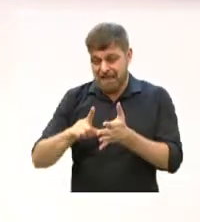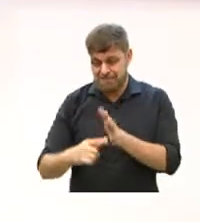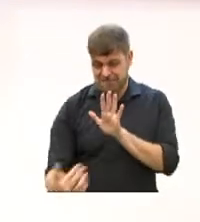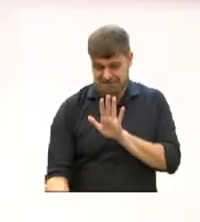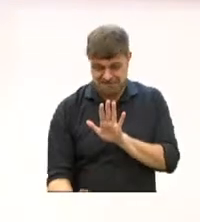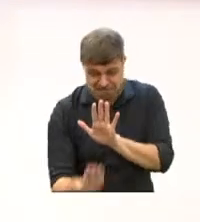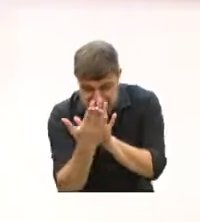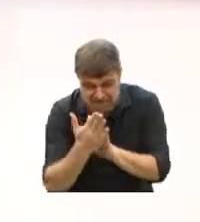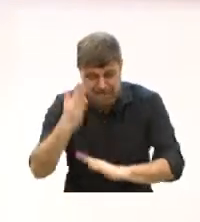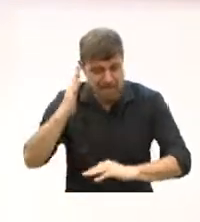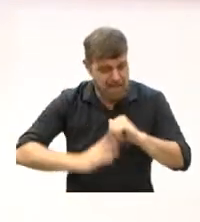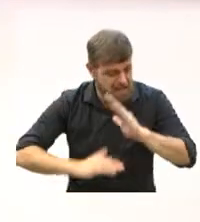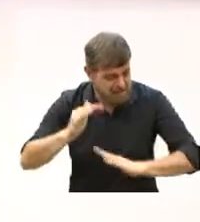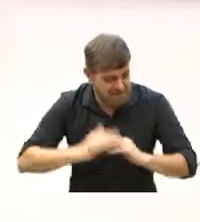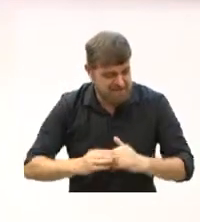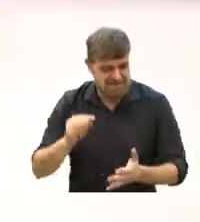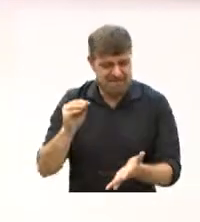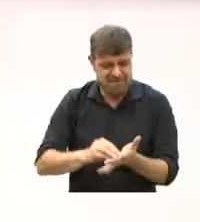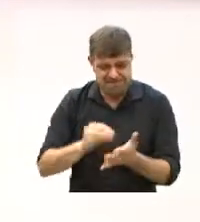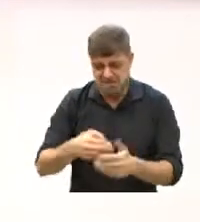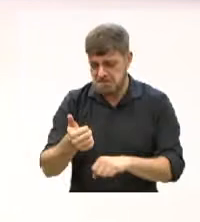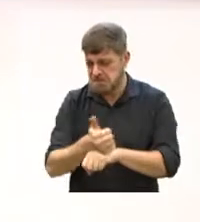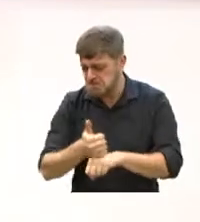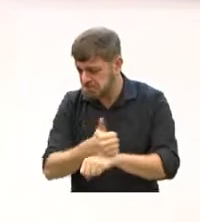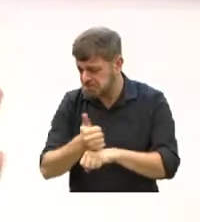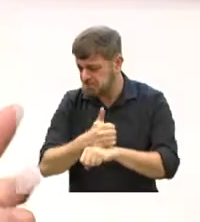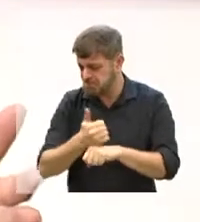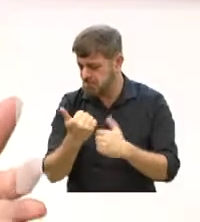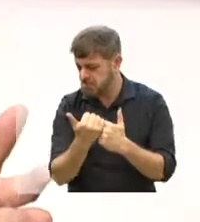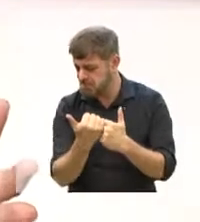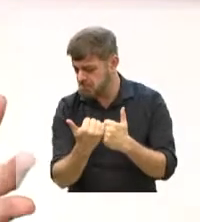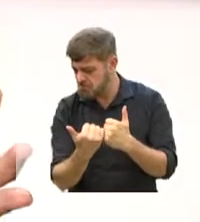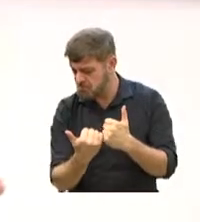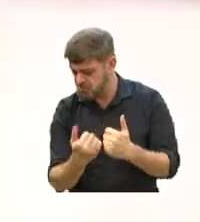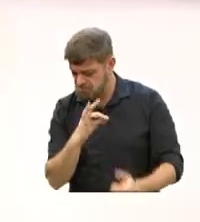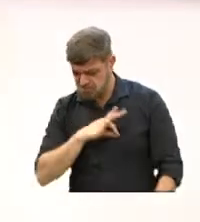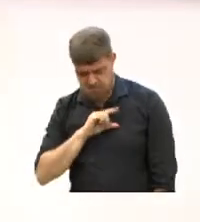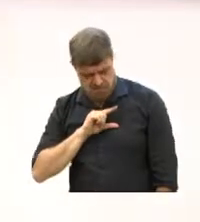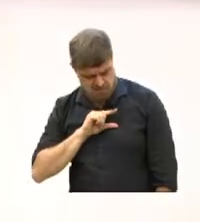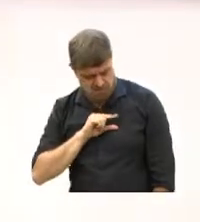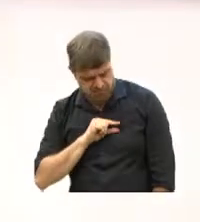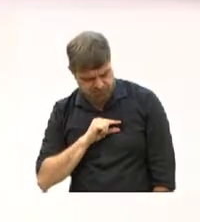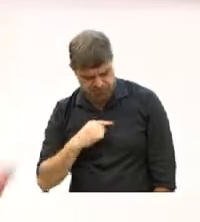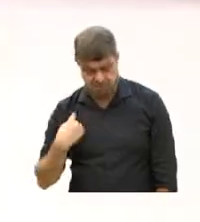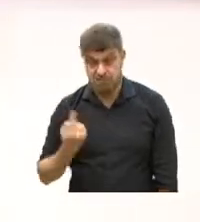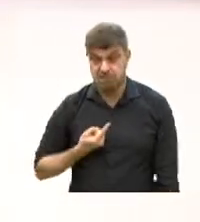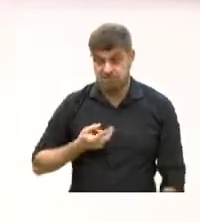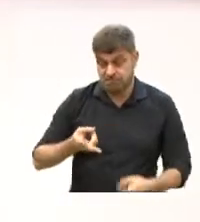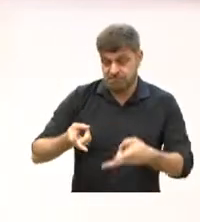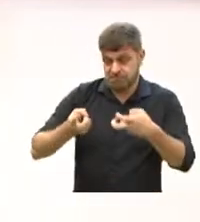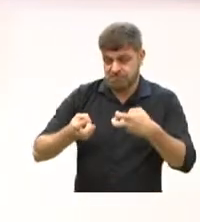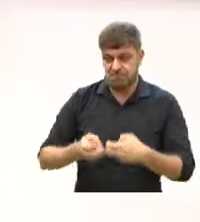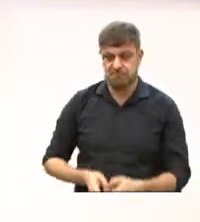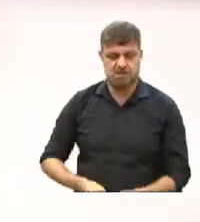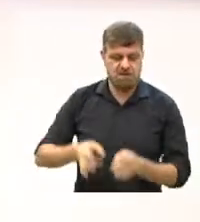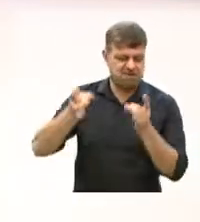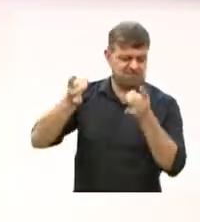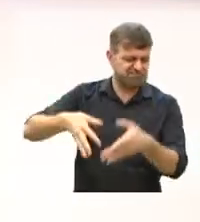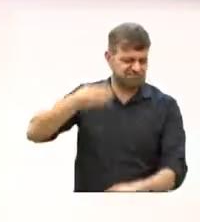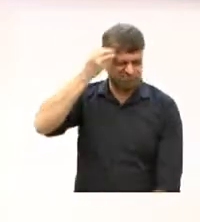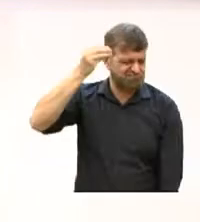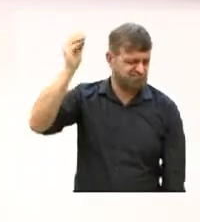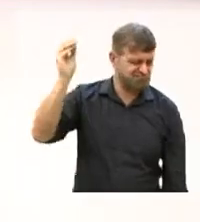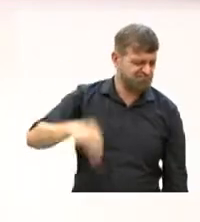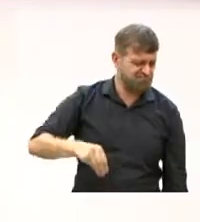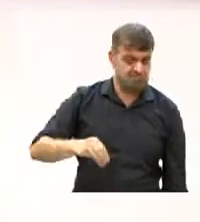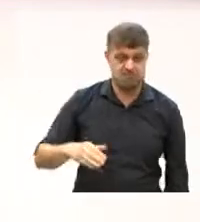condições concretas de trabalho, a falta de carreira, um desestímulo salarial, você acaba tendo uma desistência do curso. Então